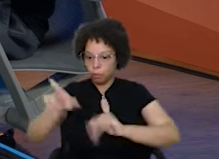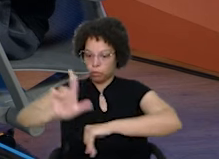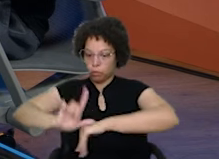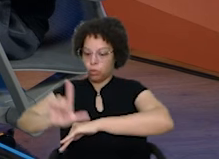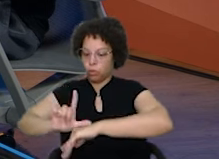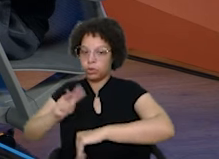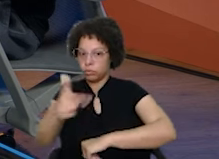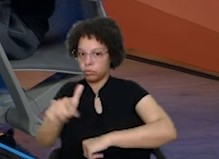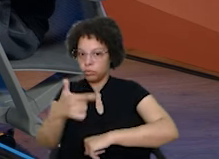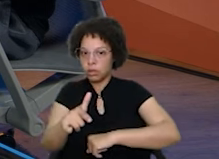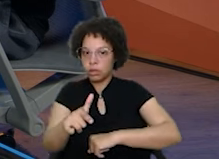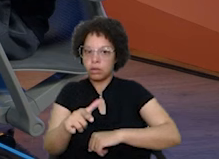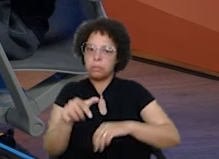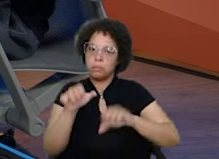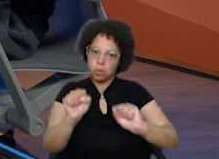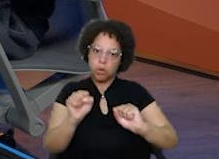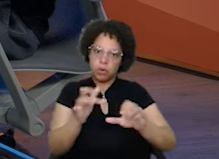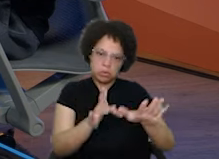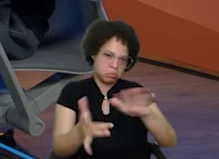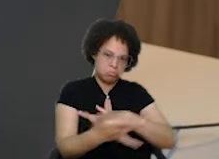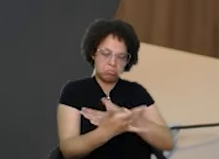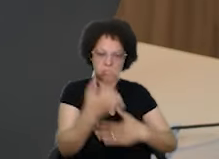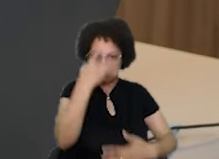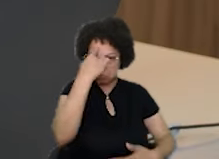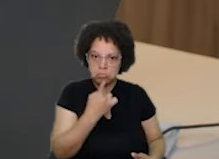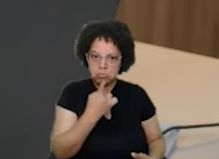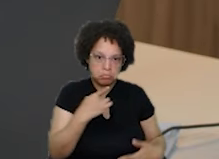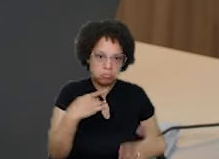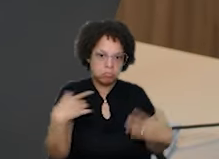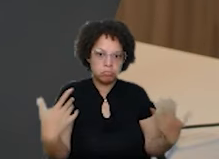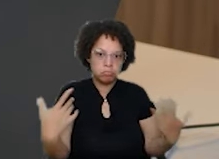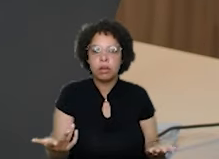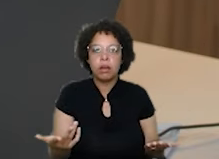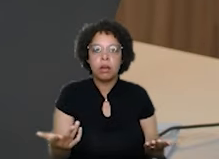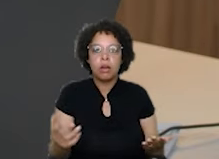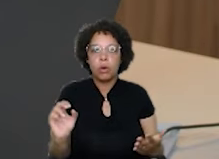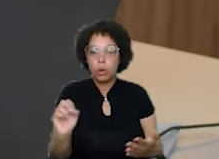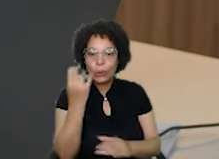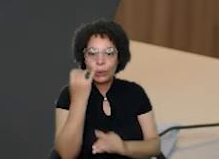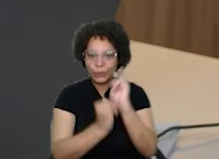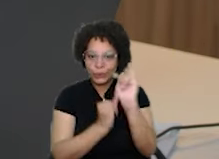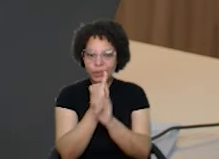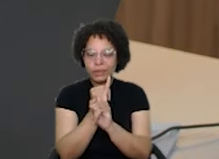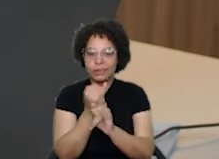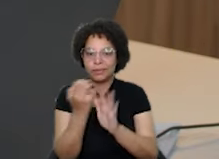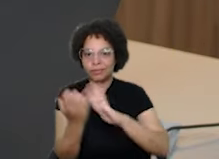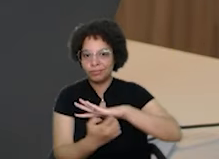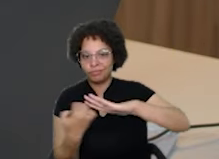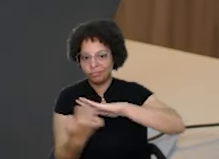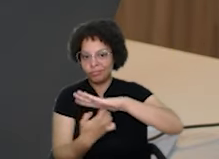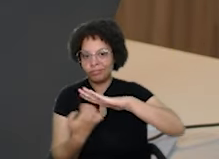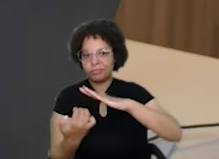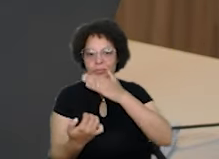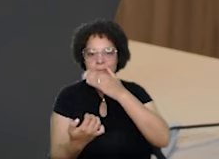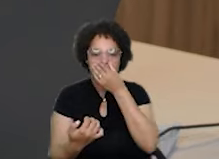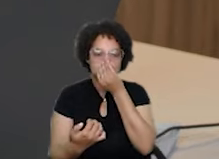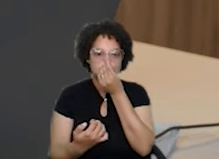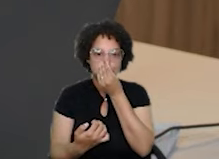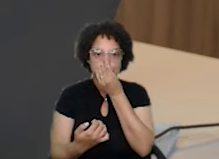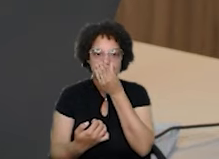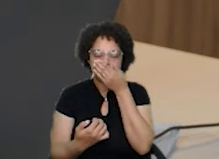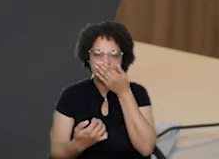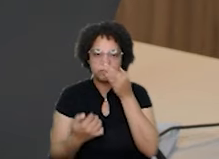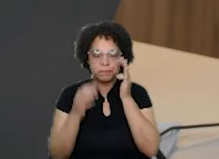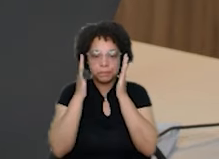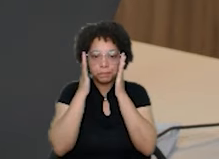que é uma um perfil numa rede social né Eh um site institucional muitas das vezes né Isso já se